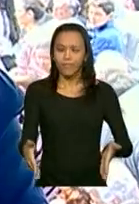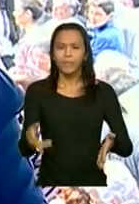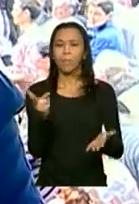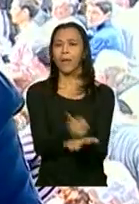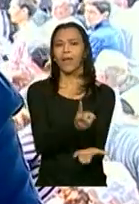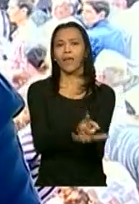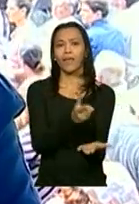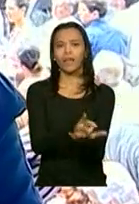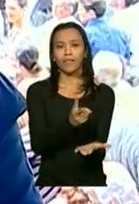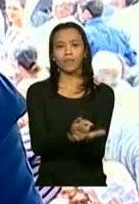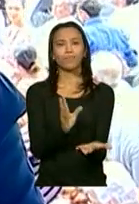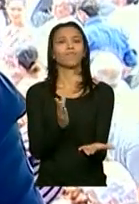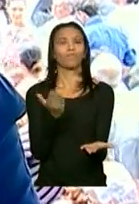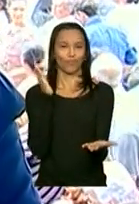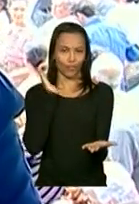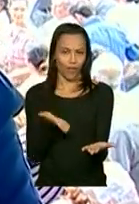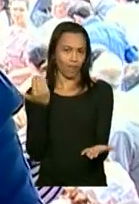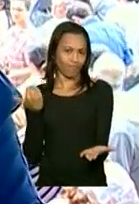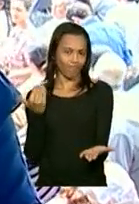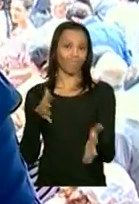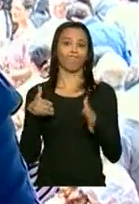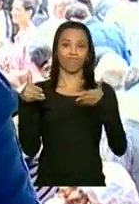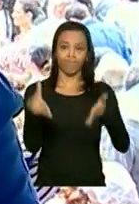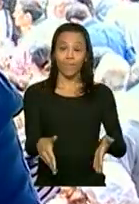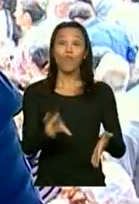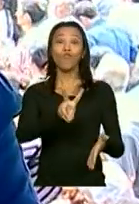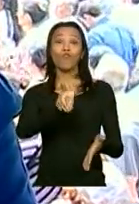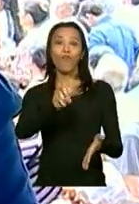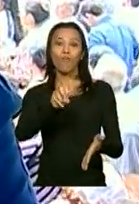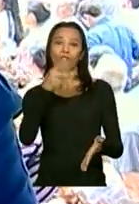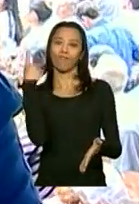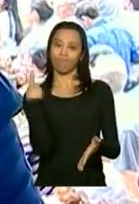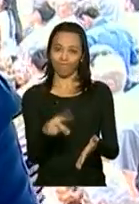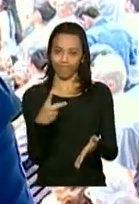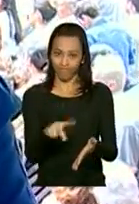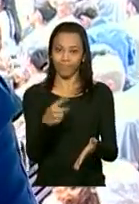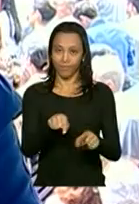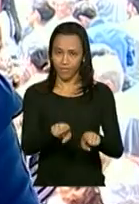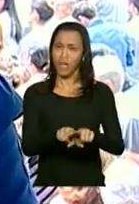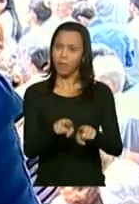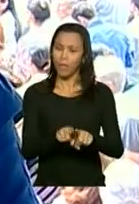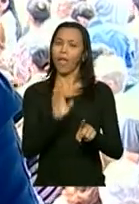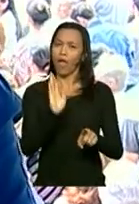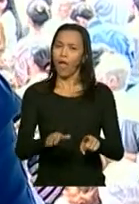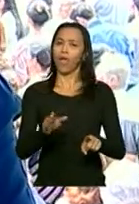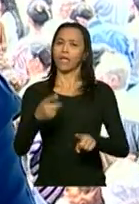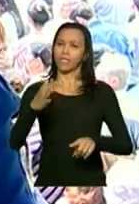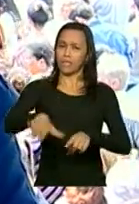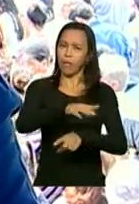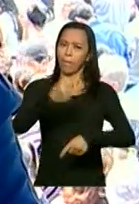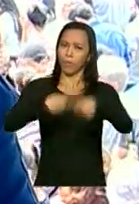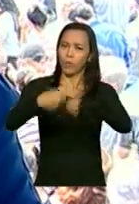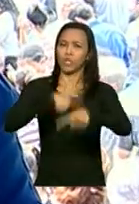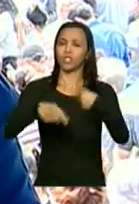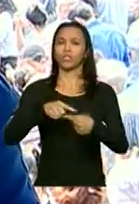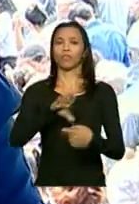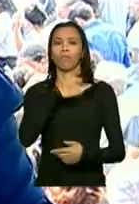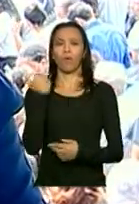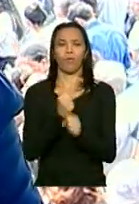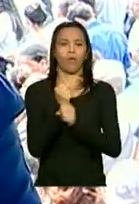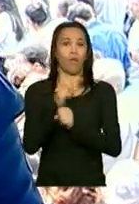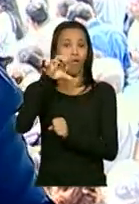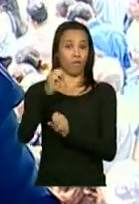local onde estão enterrados os restos mortais do avô dele Miguel Arrais também político morto a 9